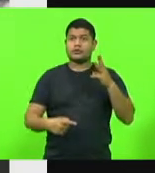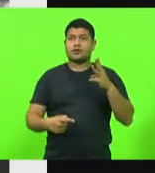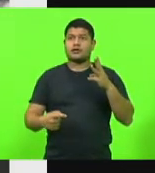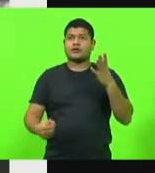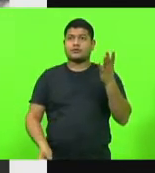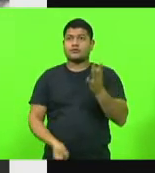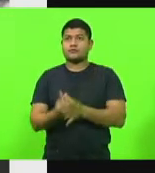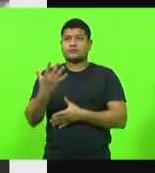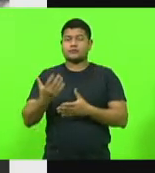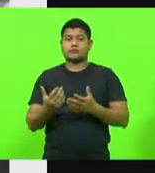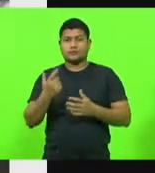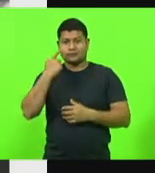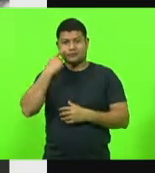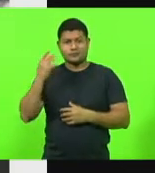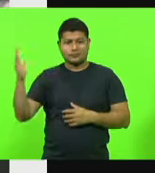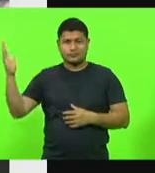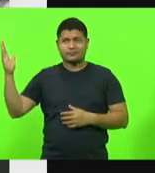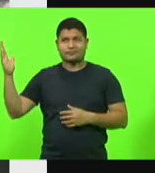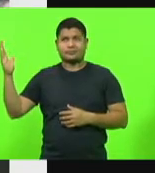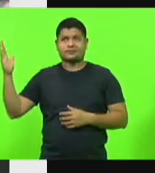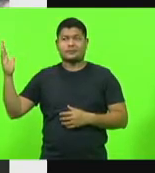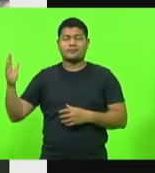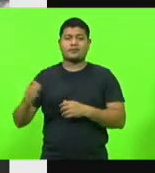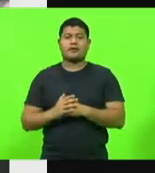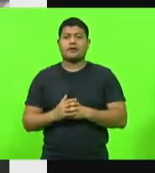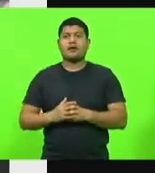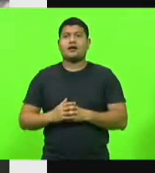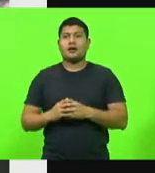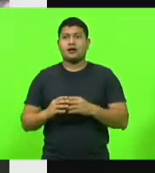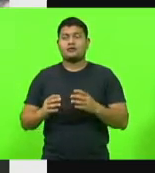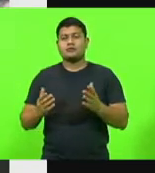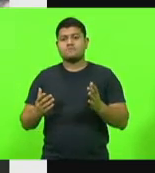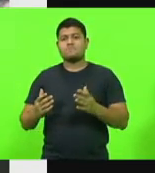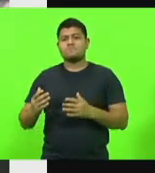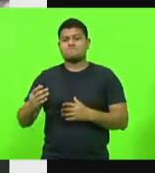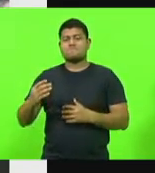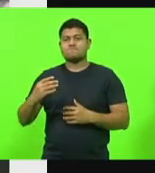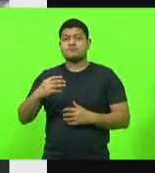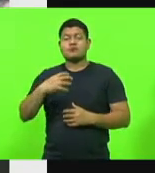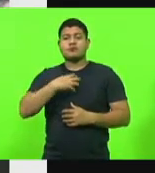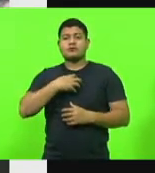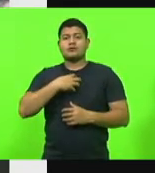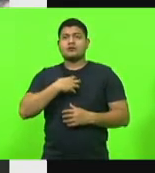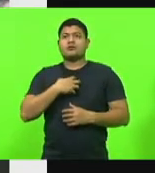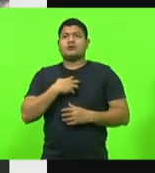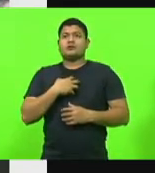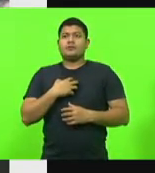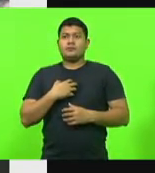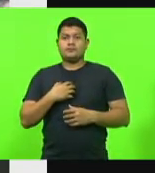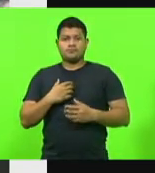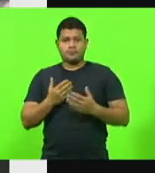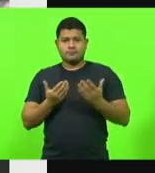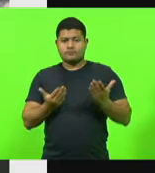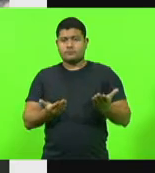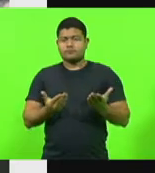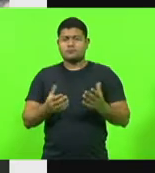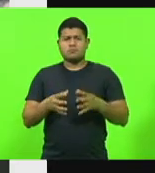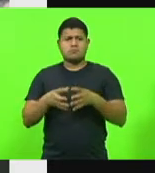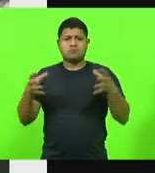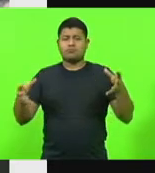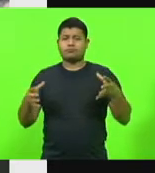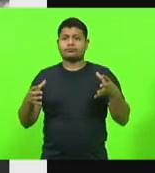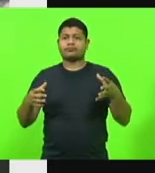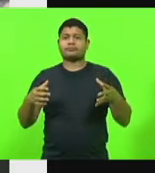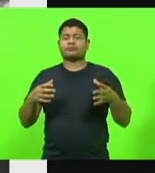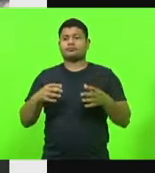nessa fotografia, estão enraizados na organização dessa empresa e fizeram dela uma das maiores multinacionais